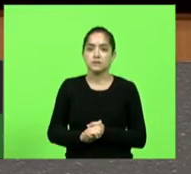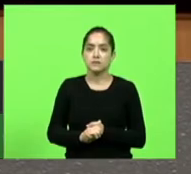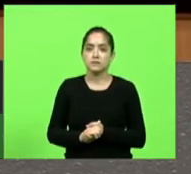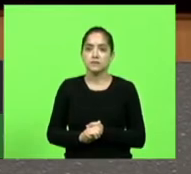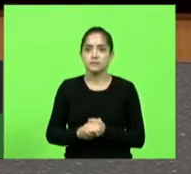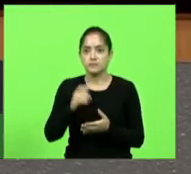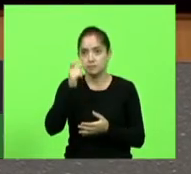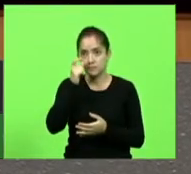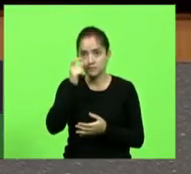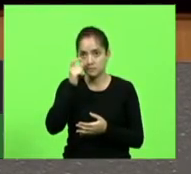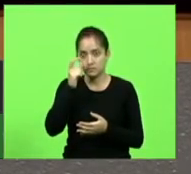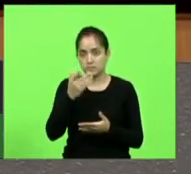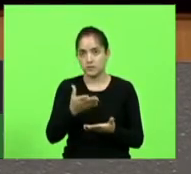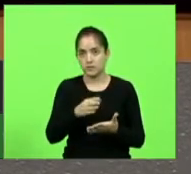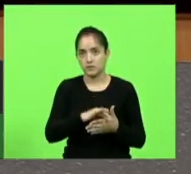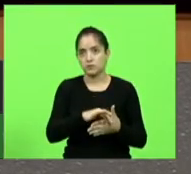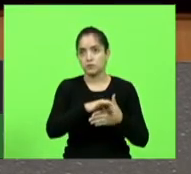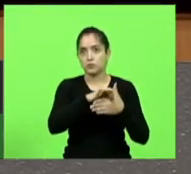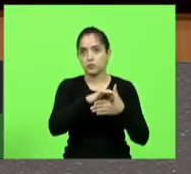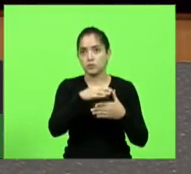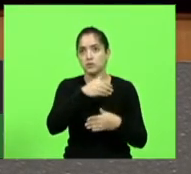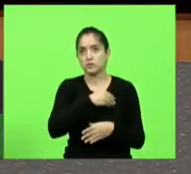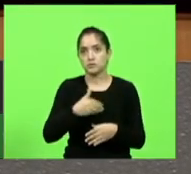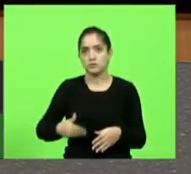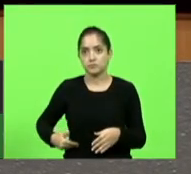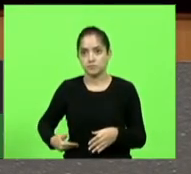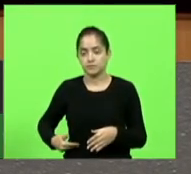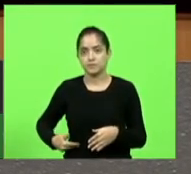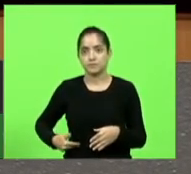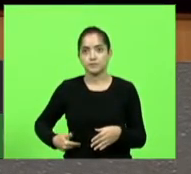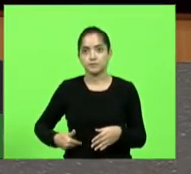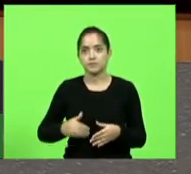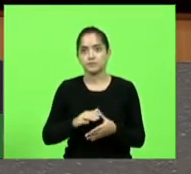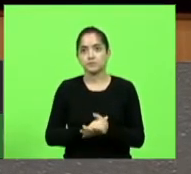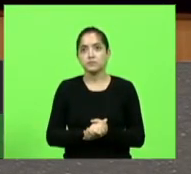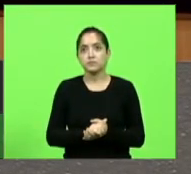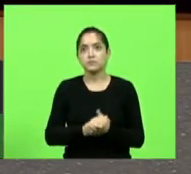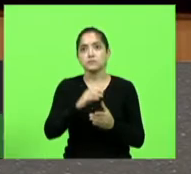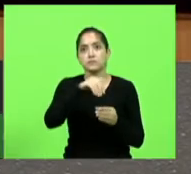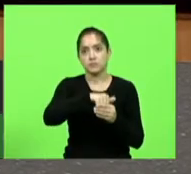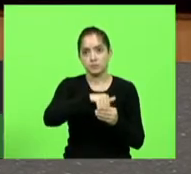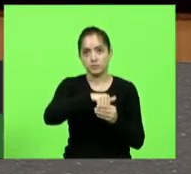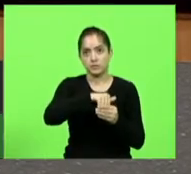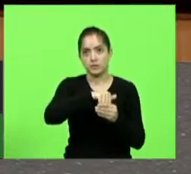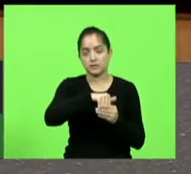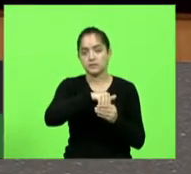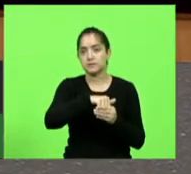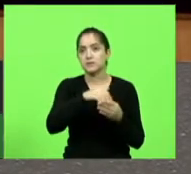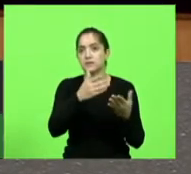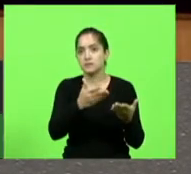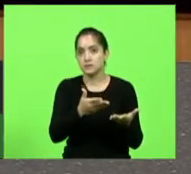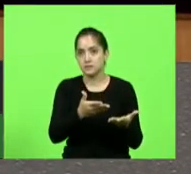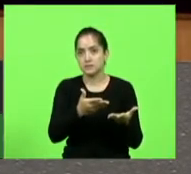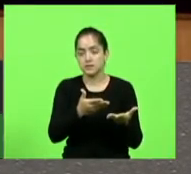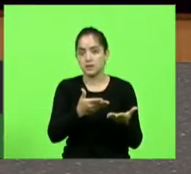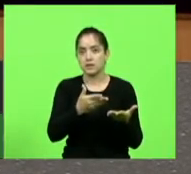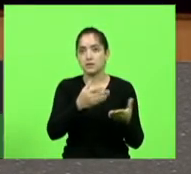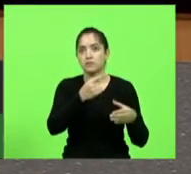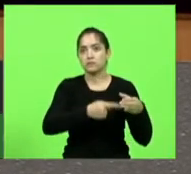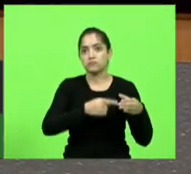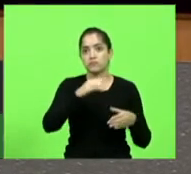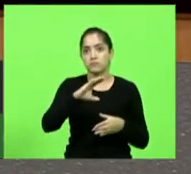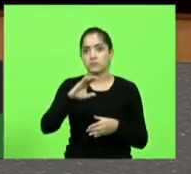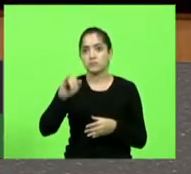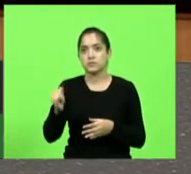acompanhando o líder do governo, deputado Zé Milton, acompanhando o parecer da CCJ e